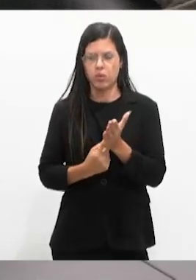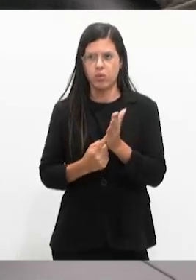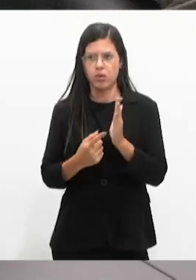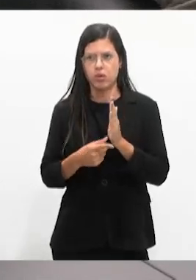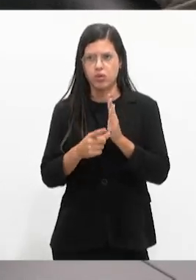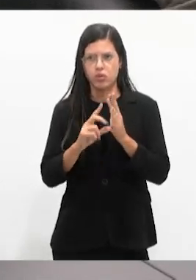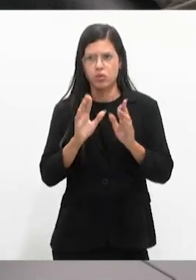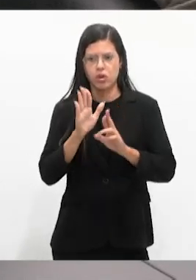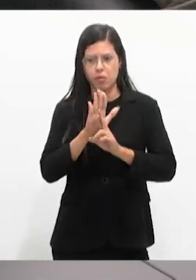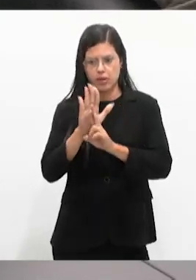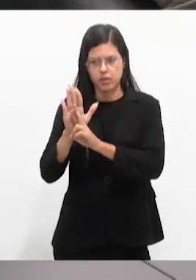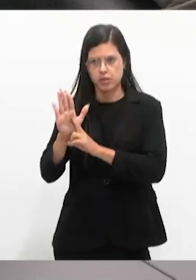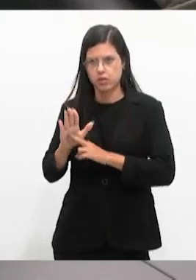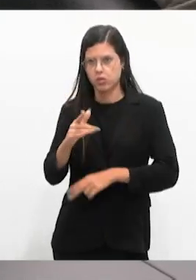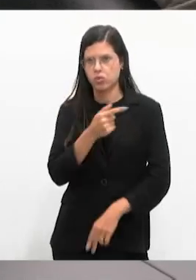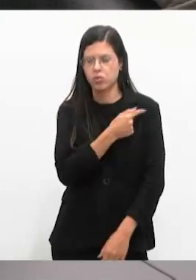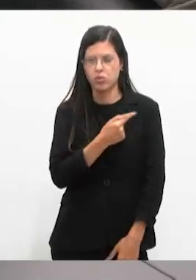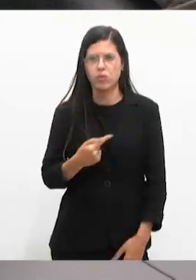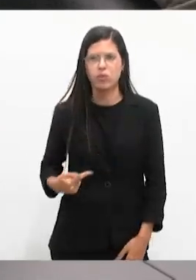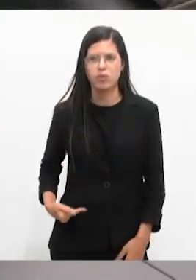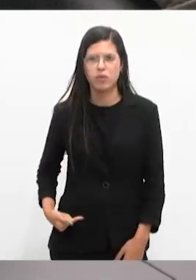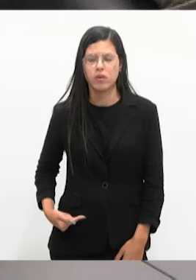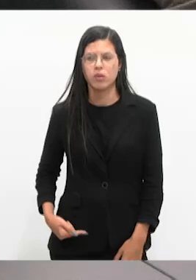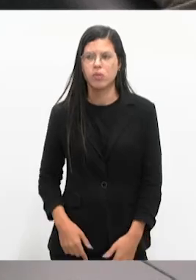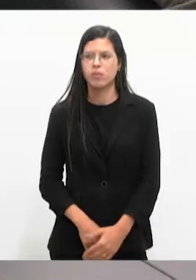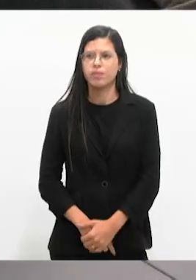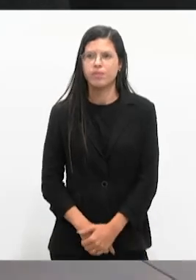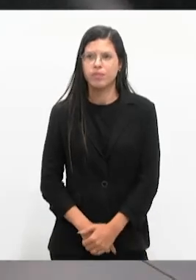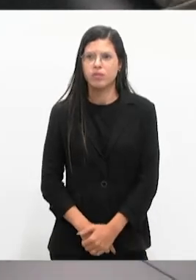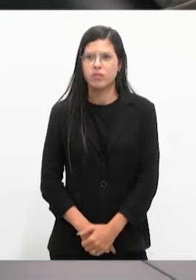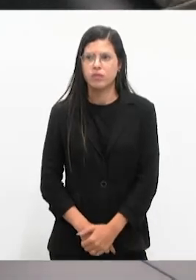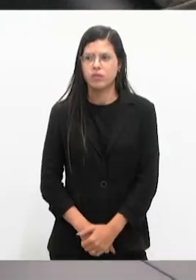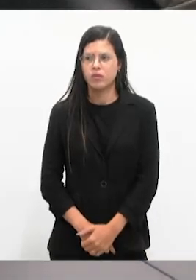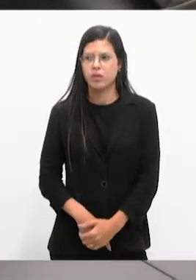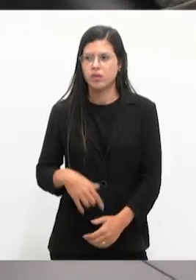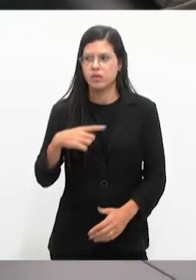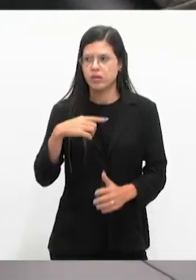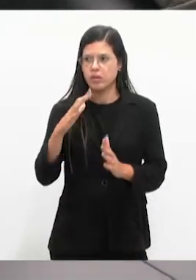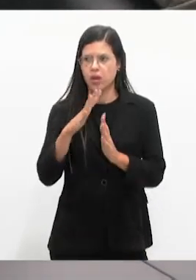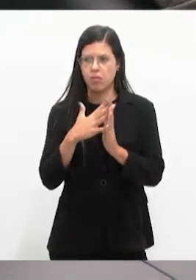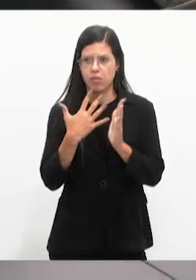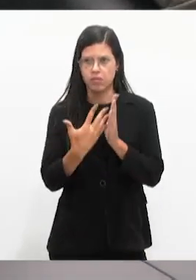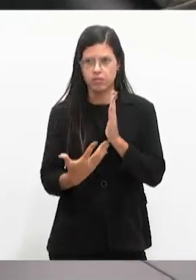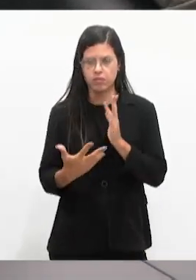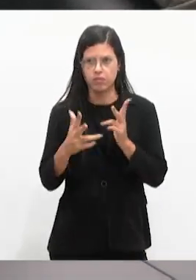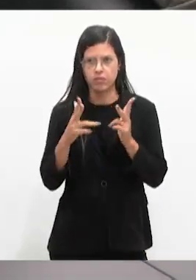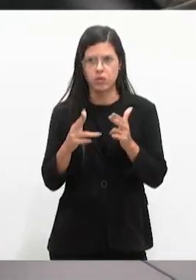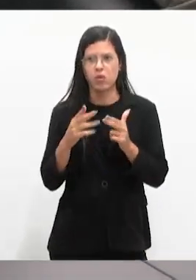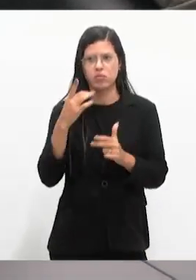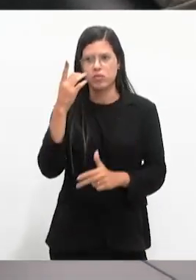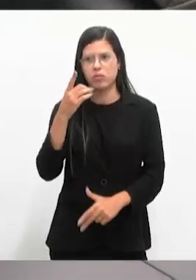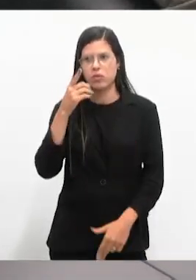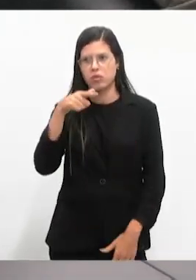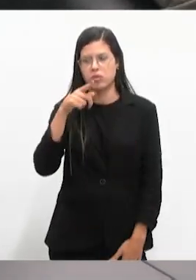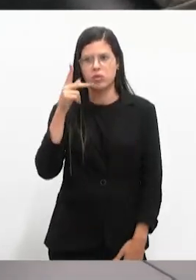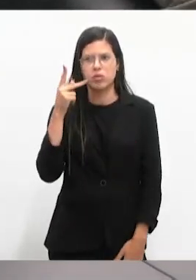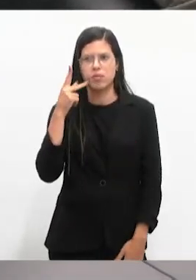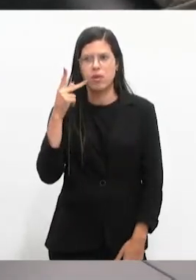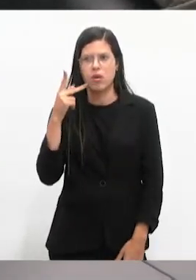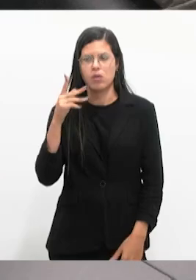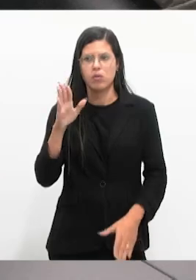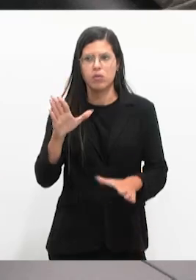do governo, né? Exatamente. E aí já tem uma planilha, como diz o deputado Luiz Paulo, no colégio de